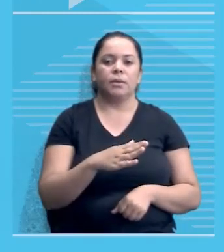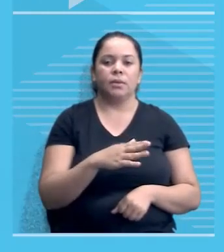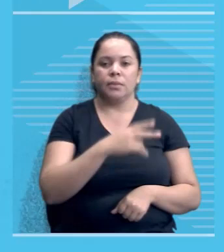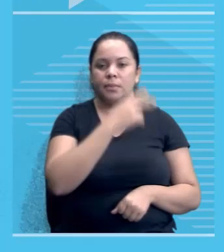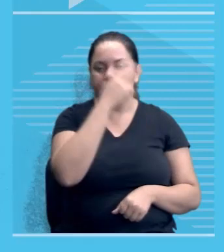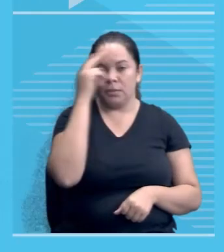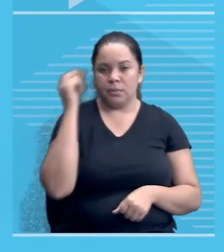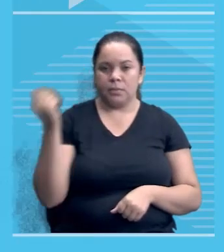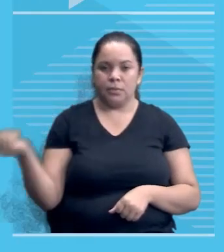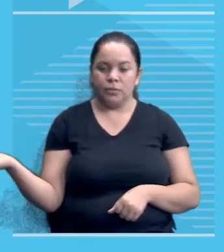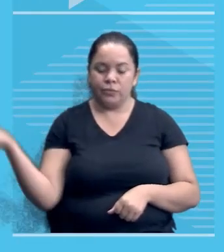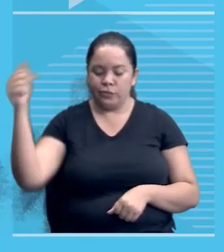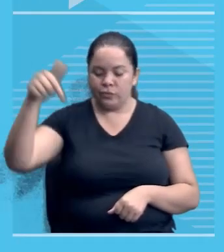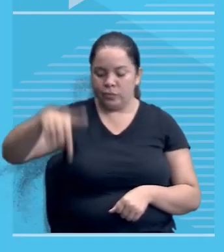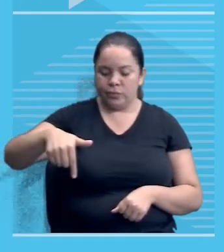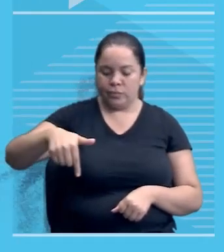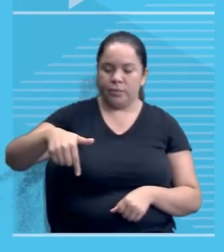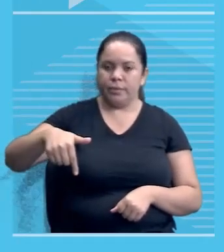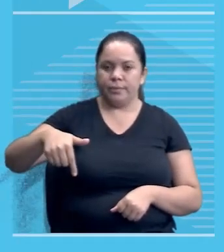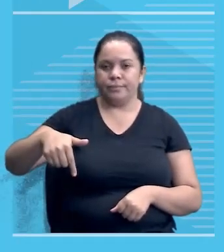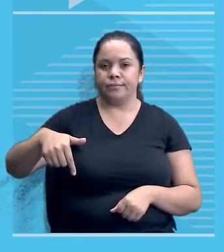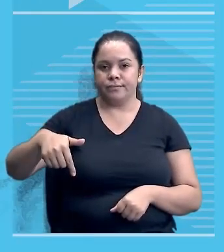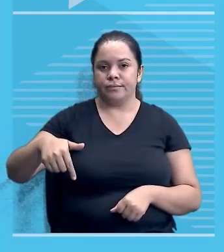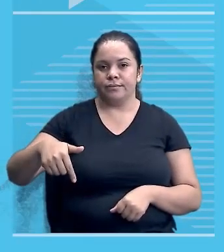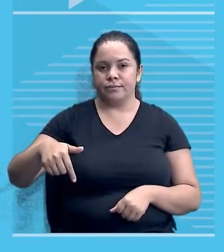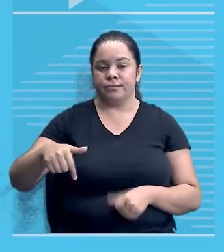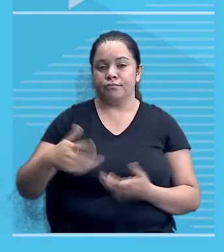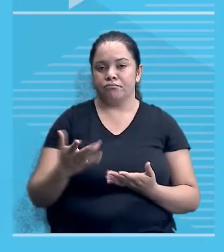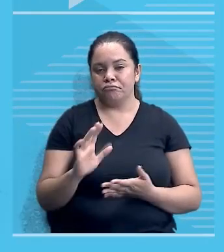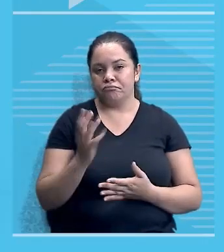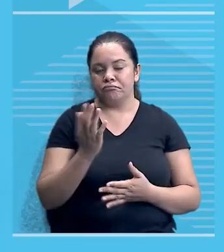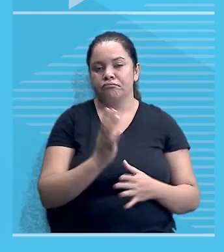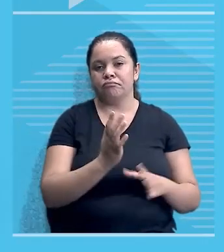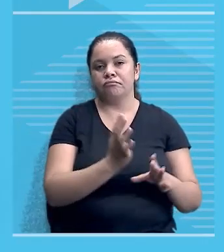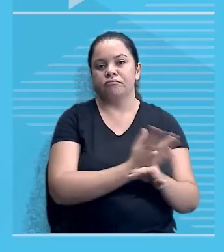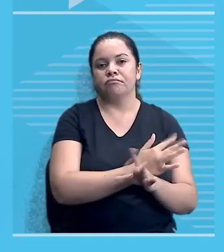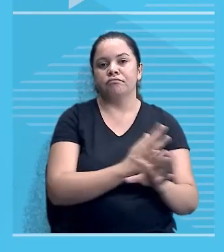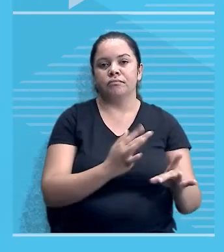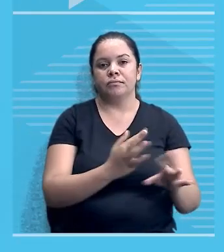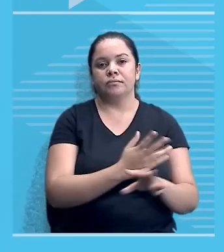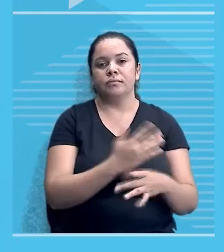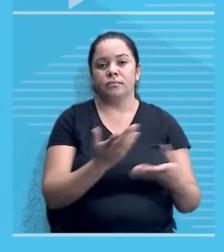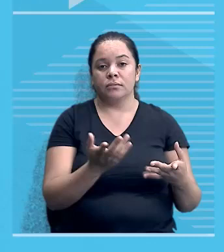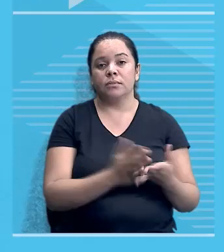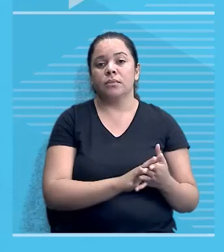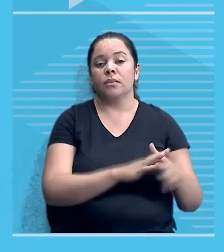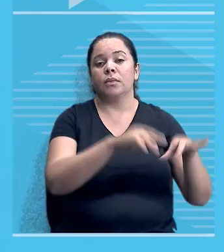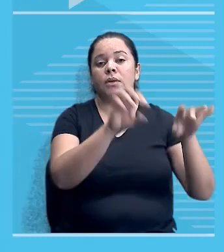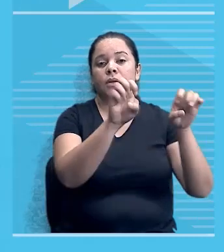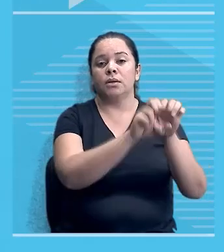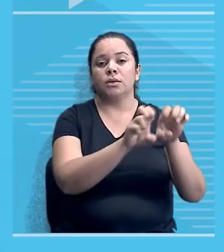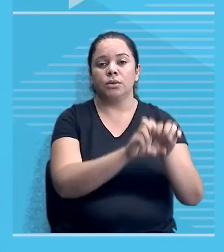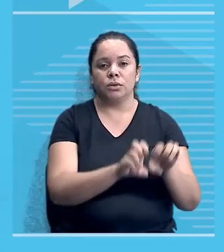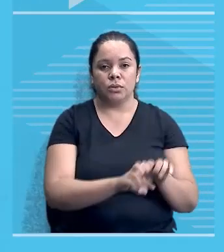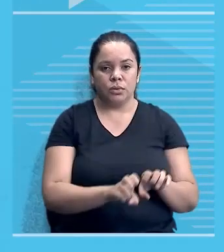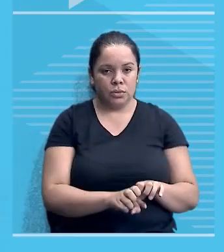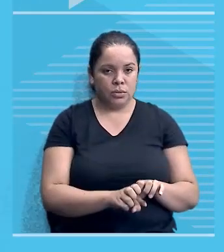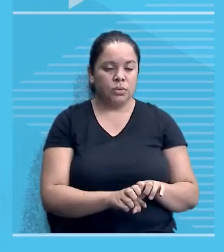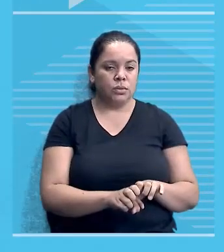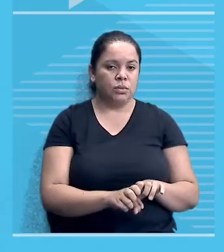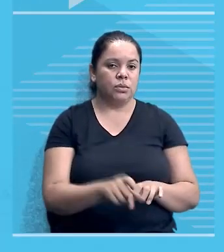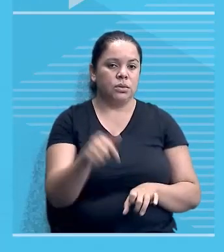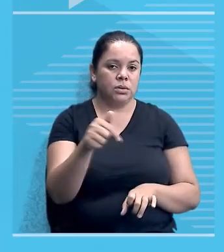Então mostra que ali está se urbanizando E aí consequentemente a estrutura Urbana né ela vai